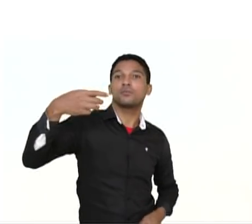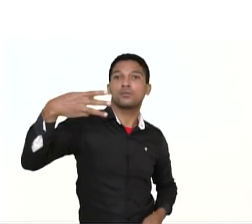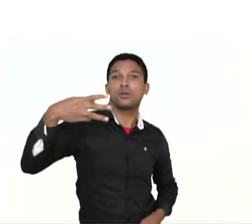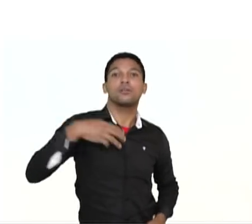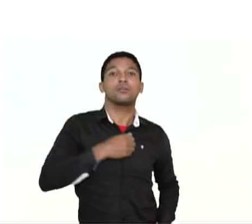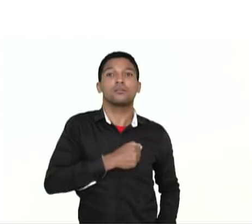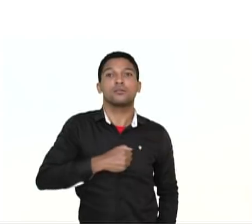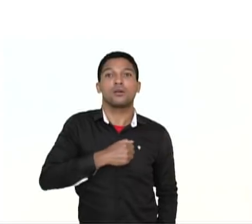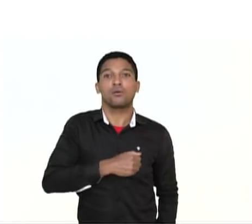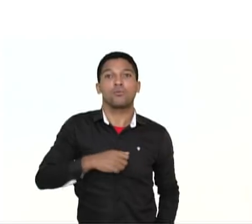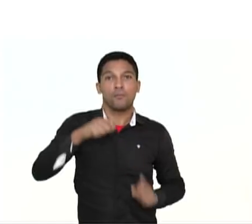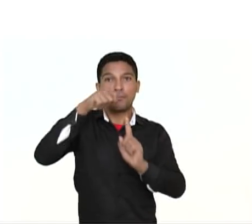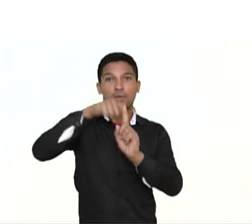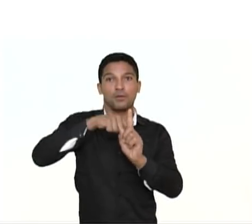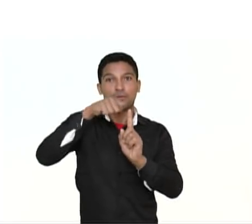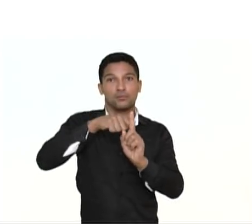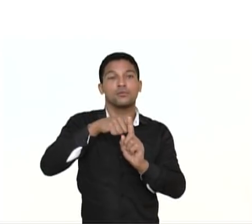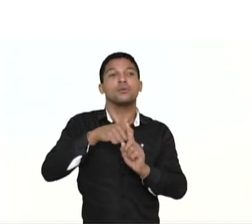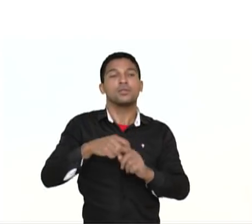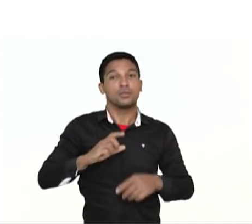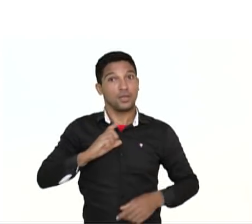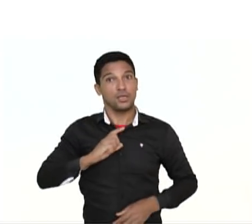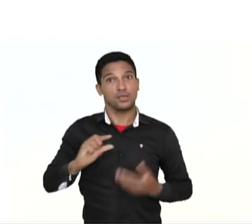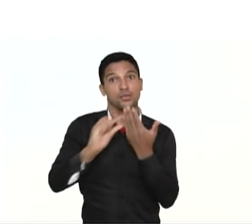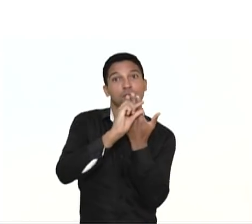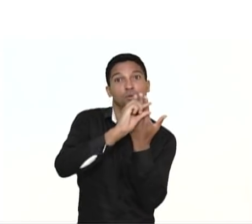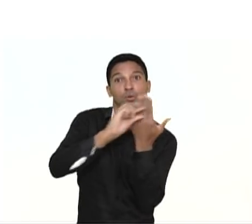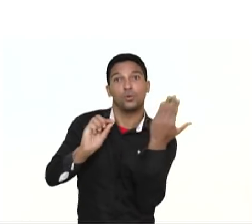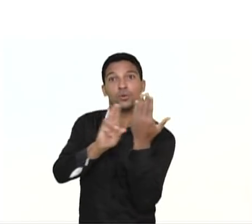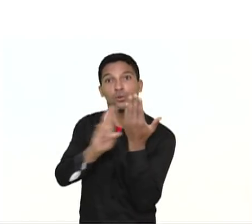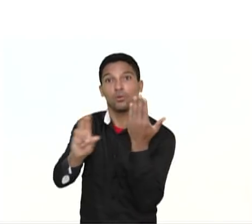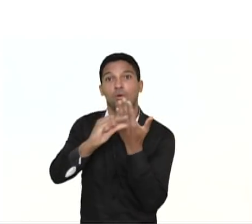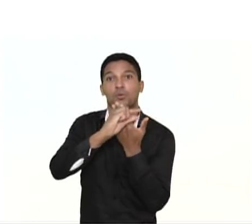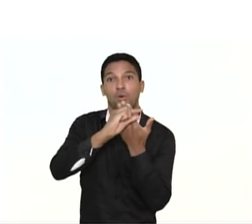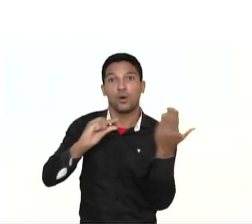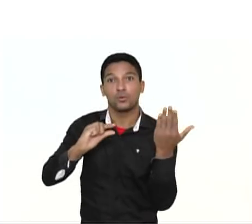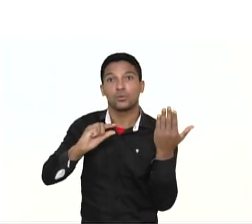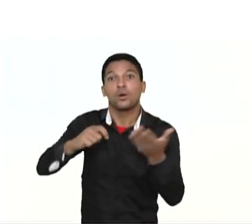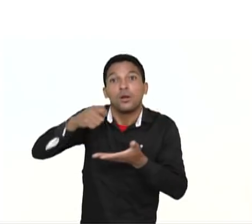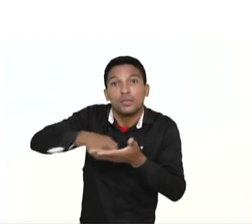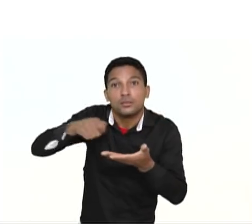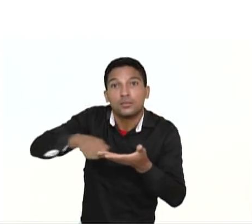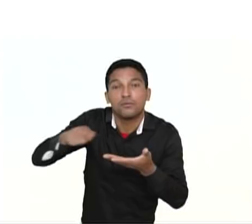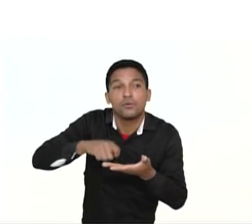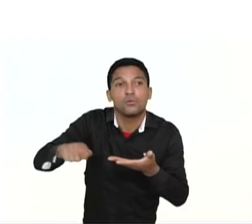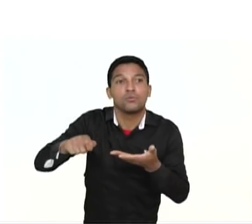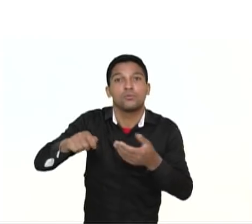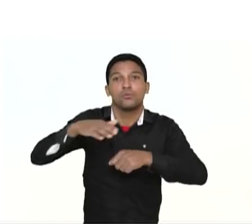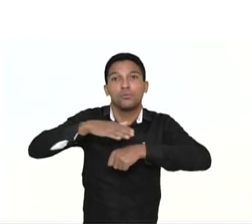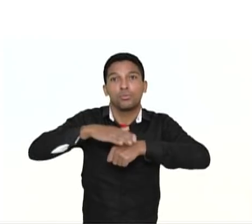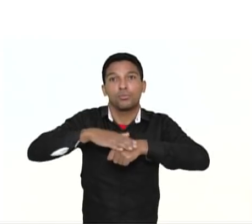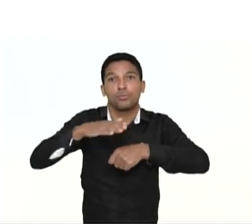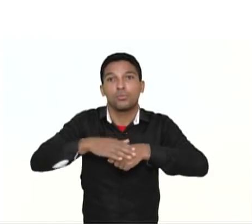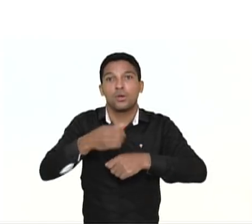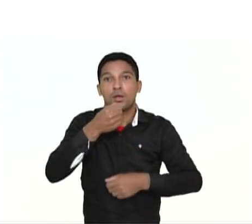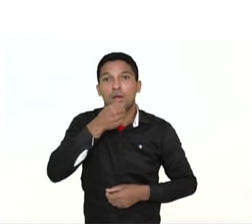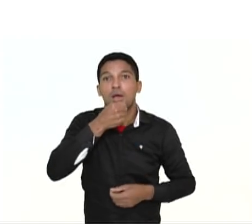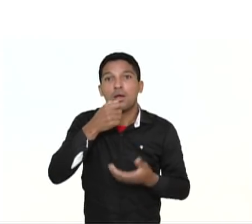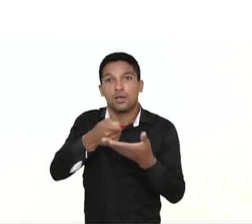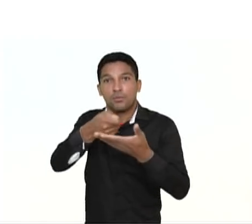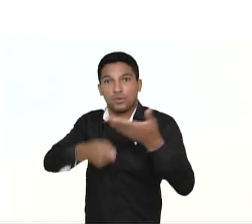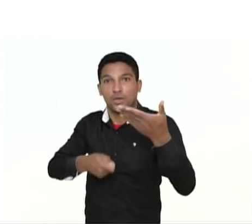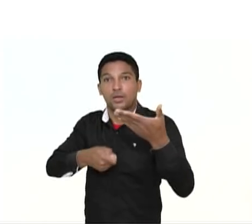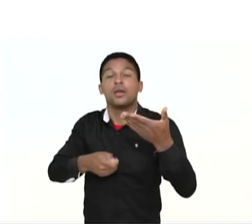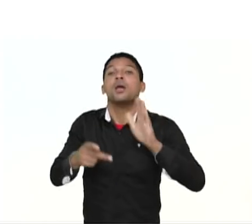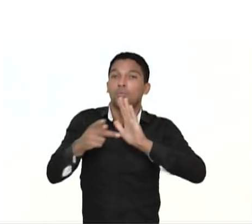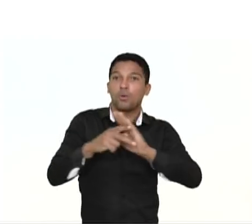que produziu esta reportagem. Então é uma característica bem importante da reportagem, é que ela possui o nome